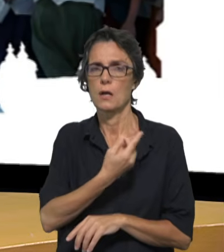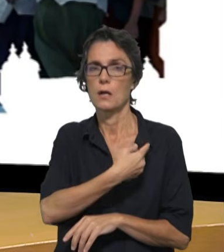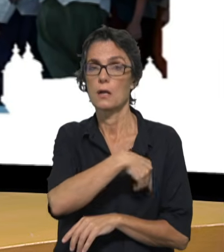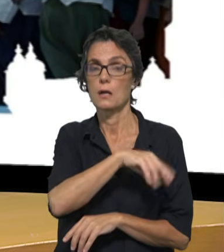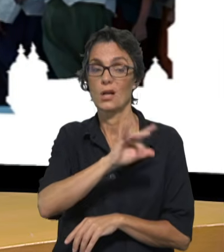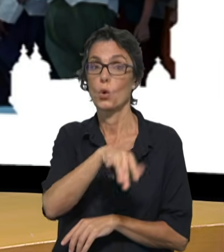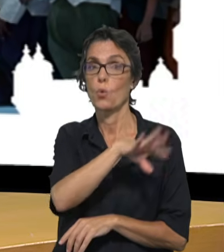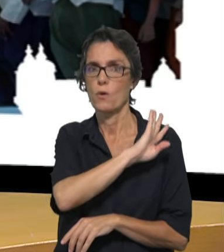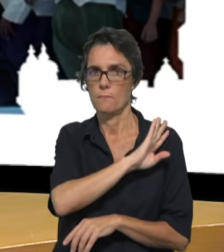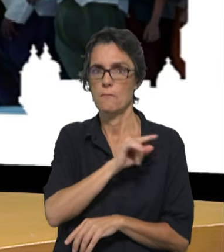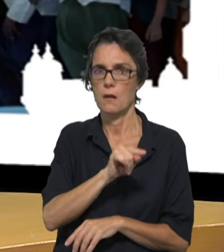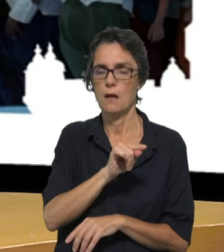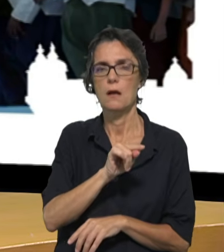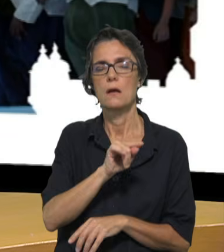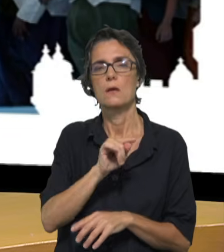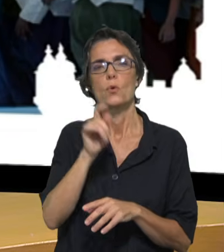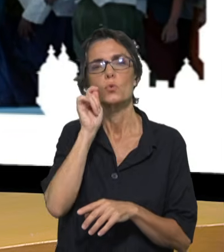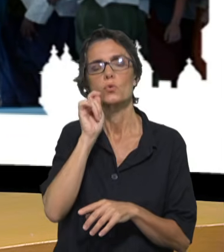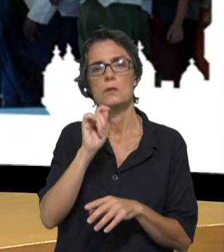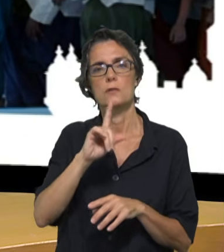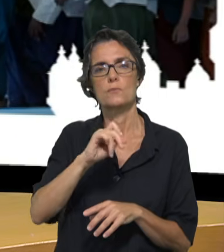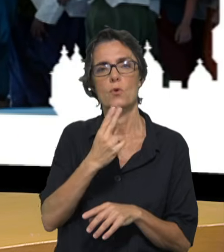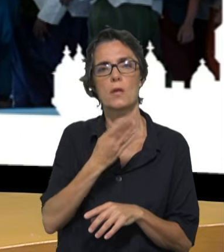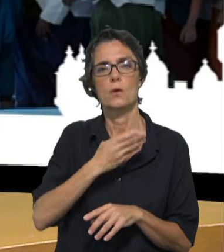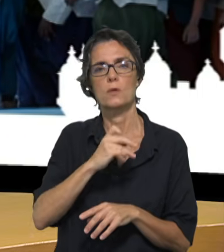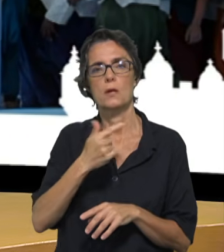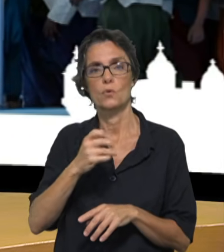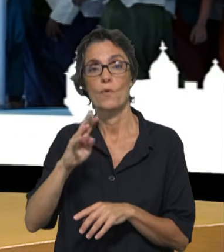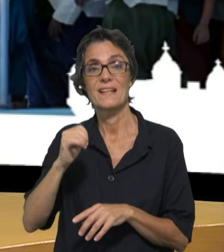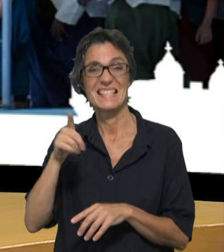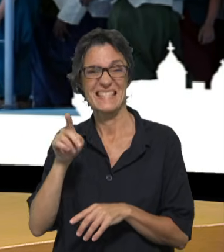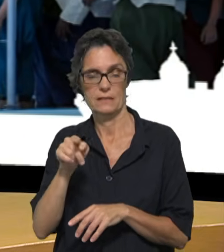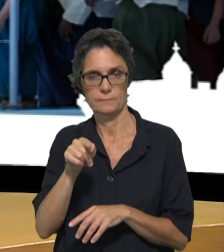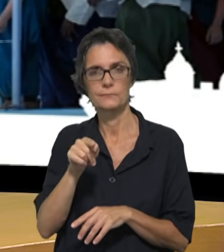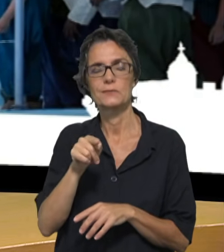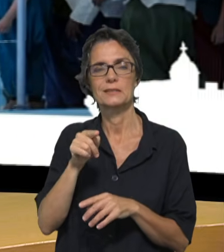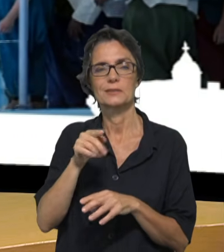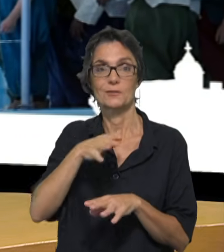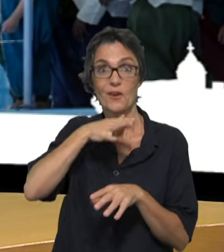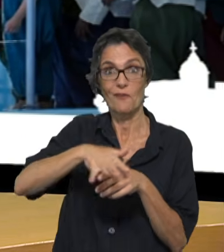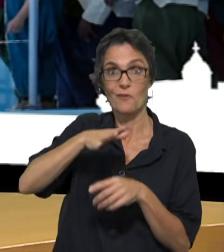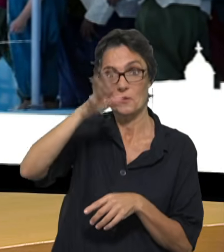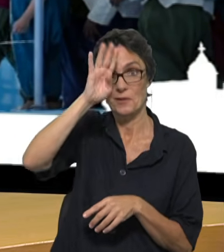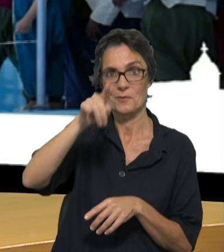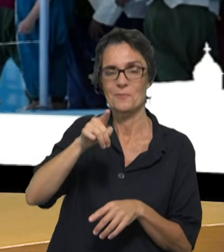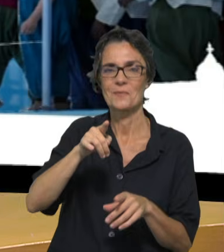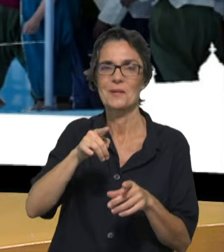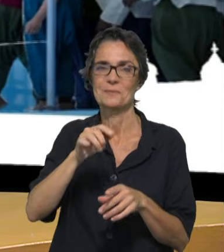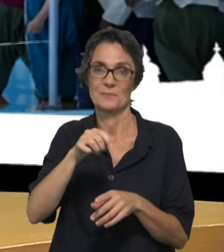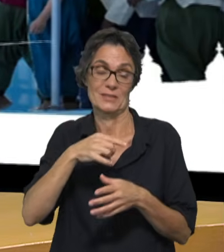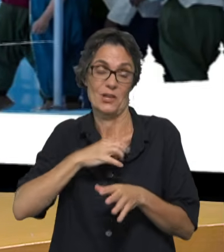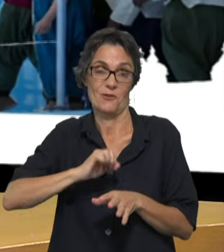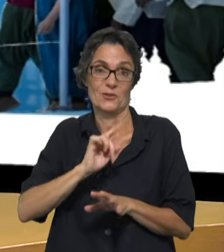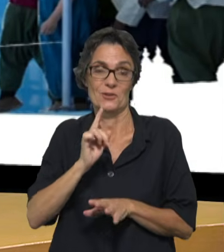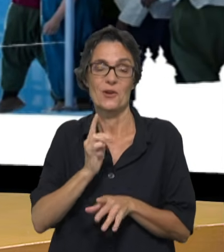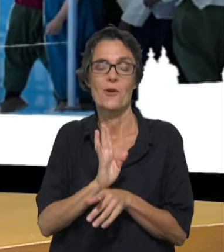e não foi... Anteciparam-se ao Papa. Não foi influência nossa, acho eu.